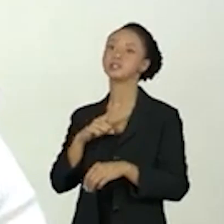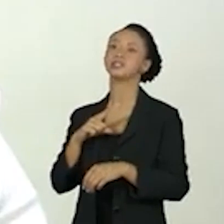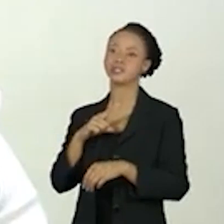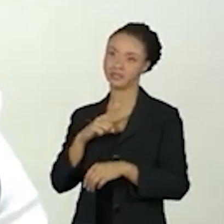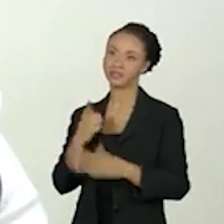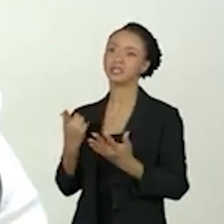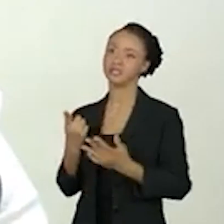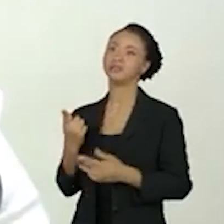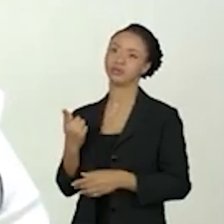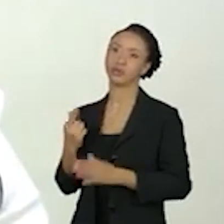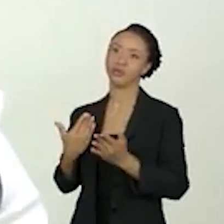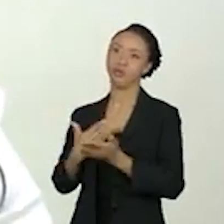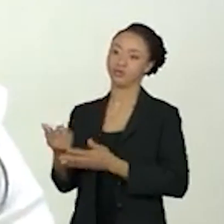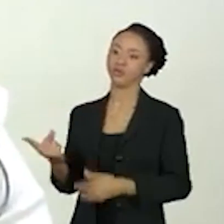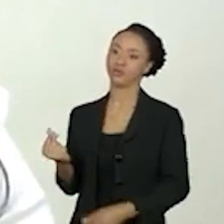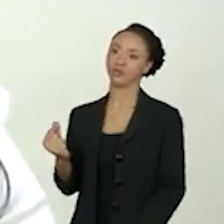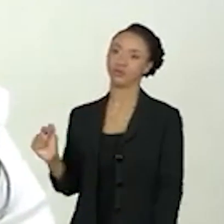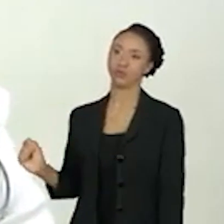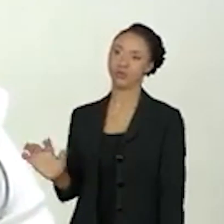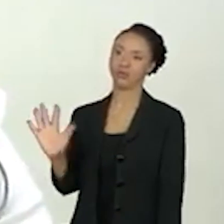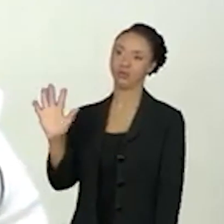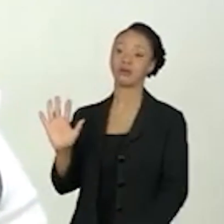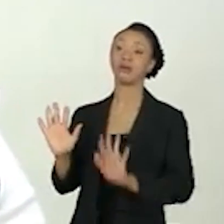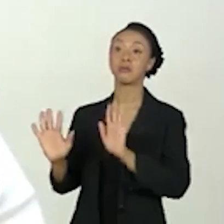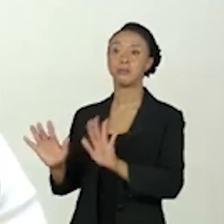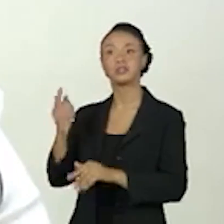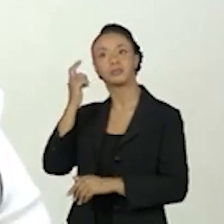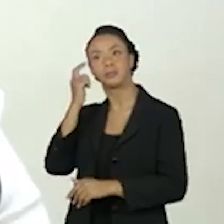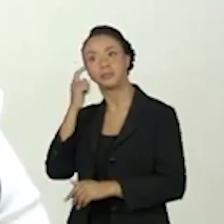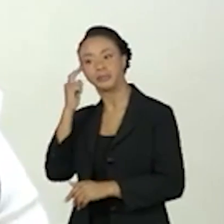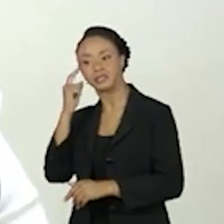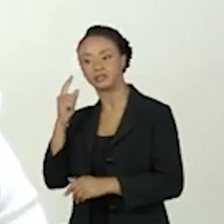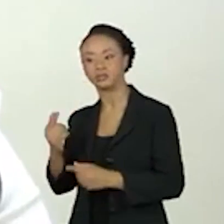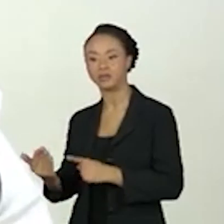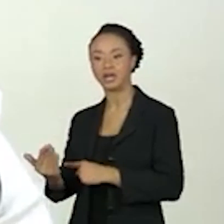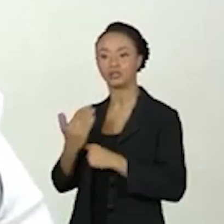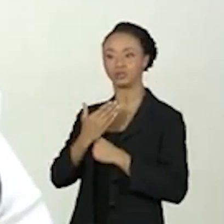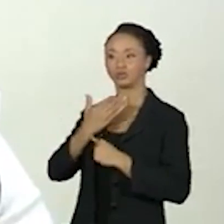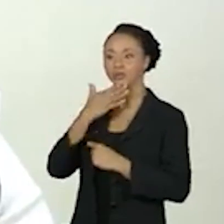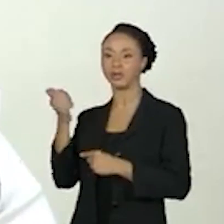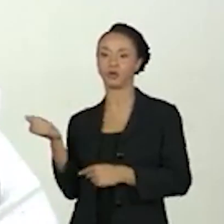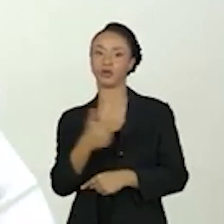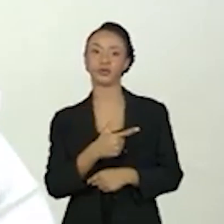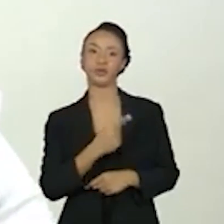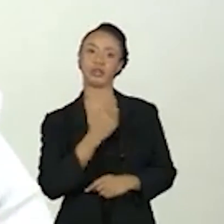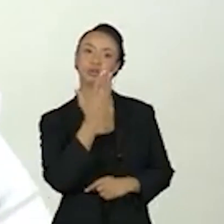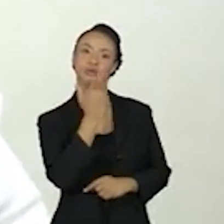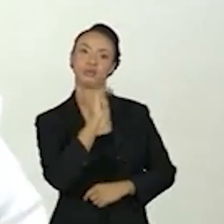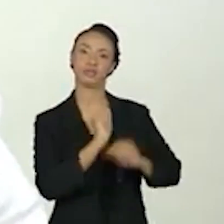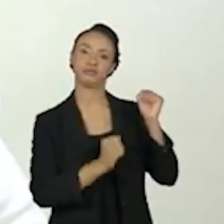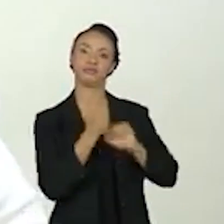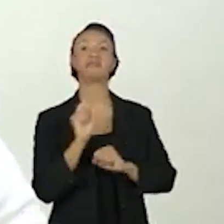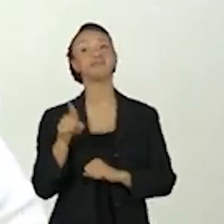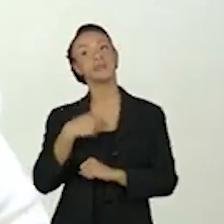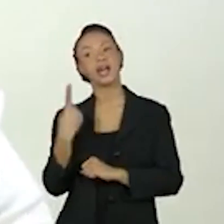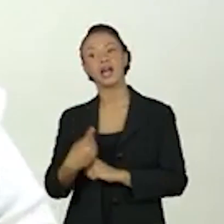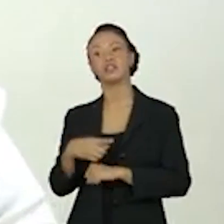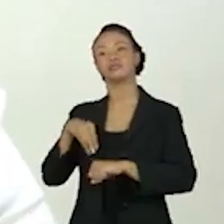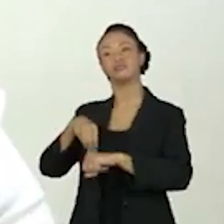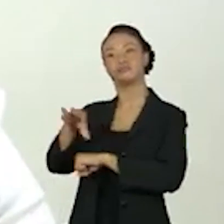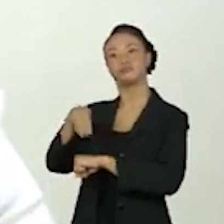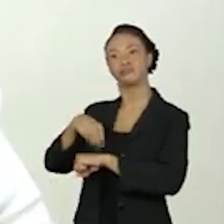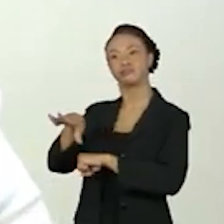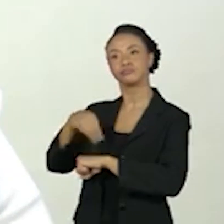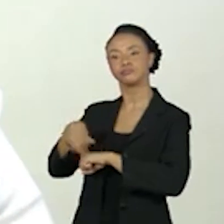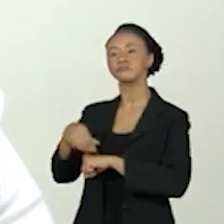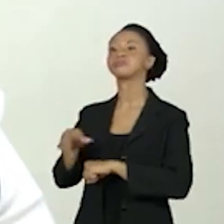se a gente for pensar nos benefícios que ele traz comparado a um ultraprocessado, a gente encaminha, então, esse paciente para fazer um consumo